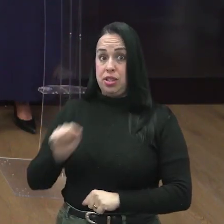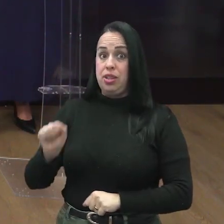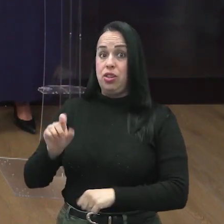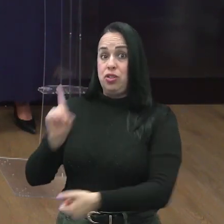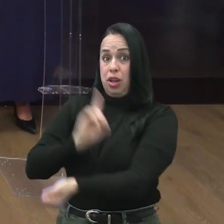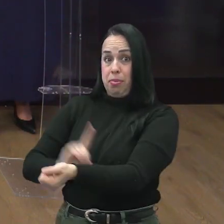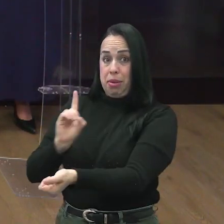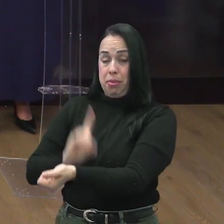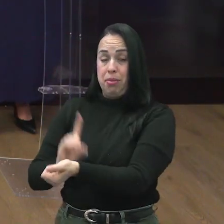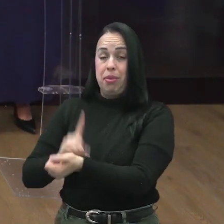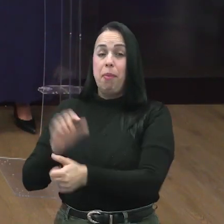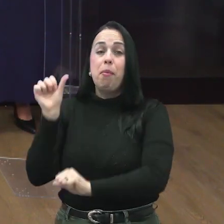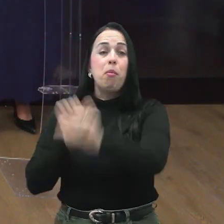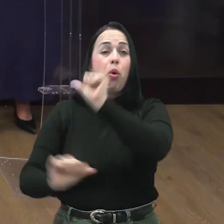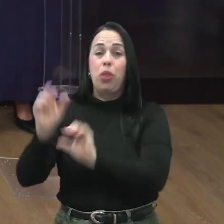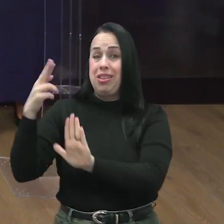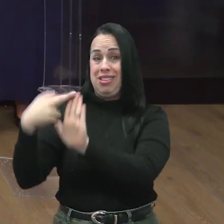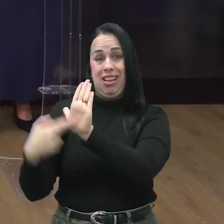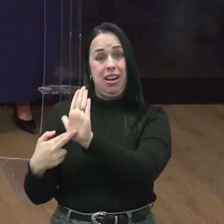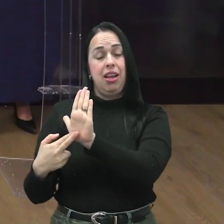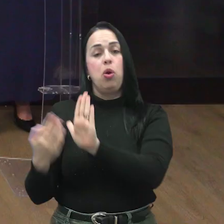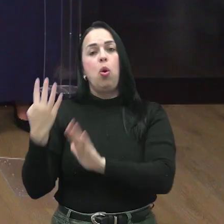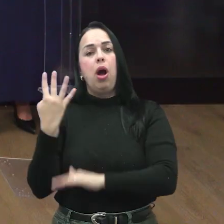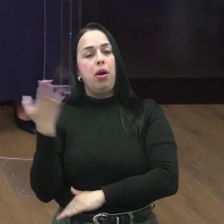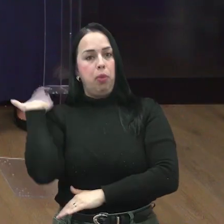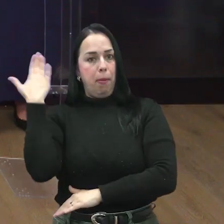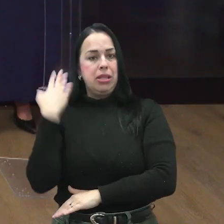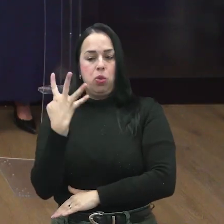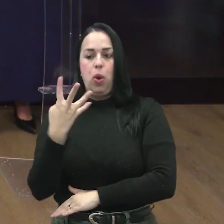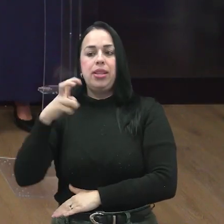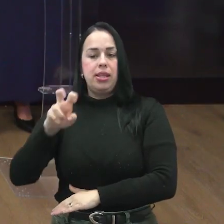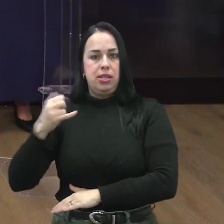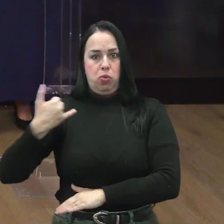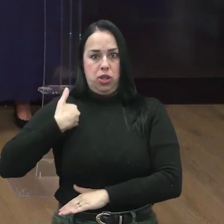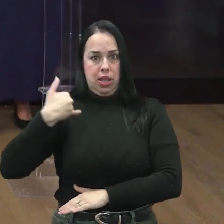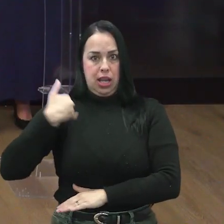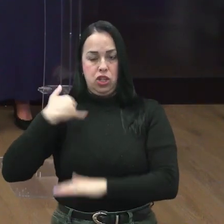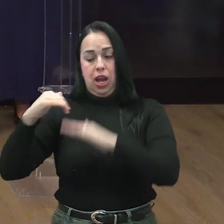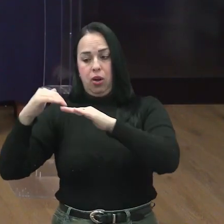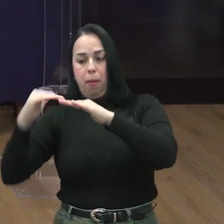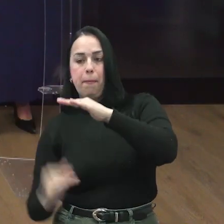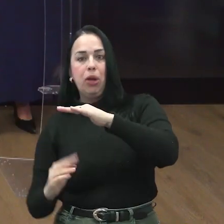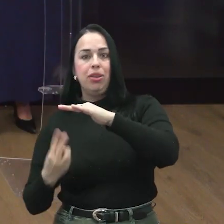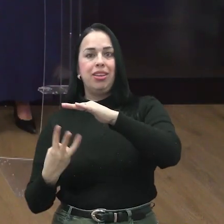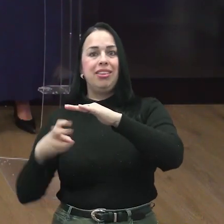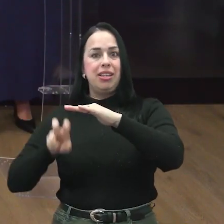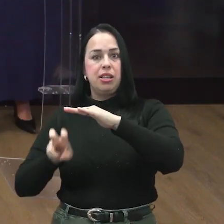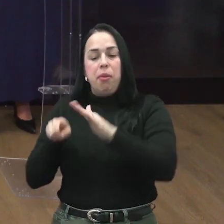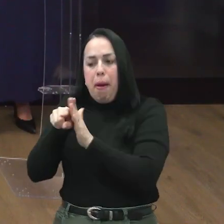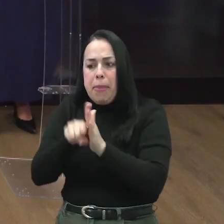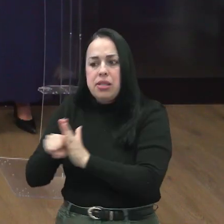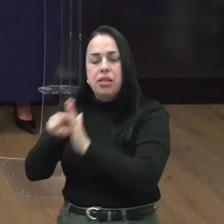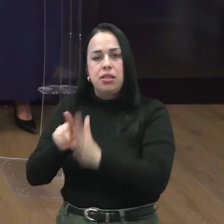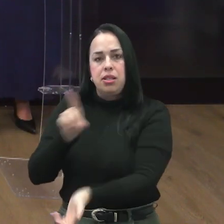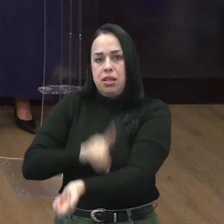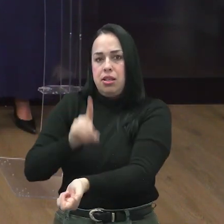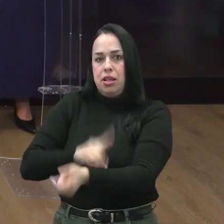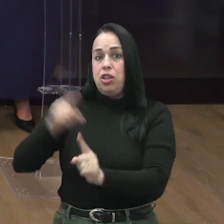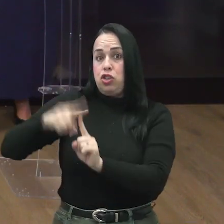muda de 45 para 35 anos a idade inicial para rastreamento da diabetes tipo 2 em